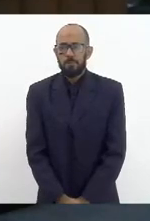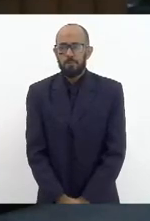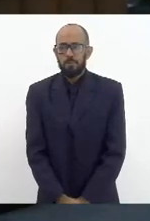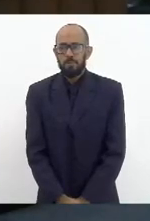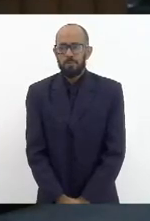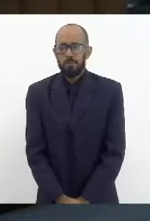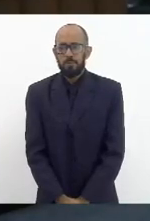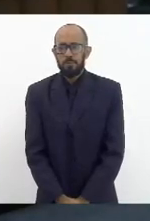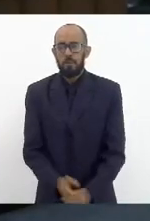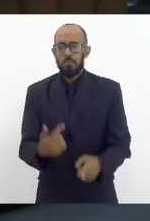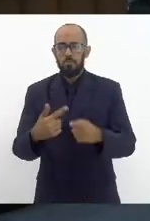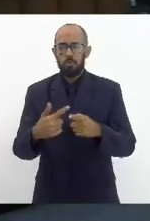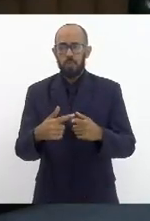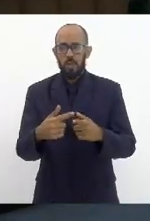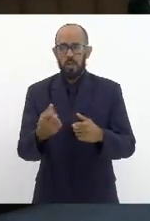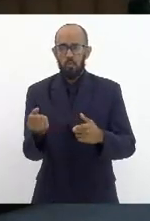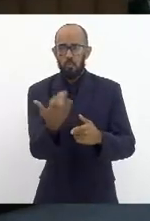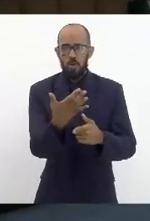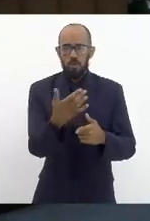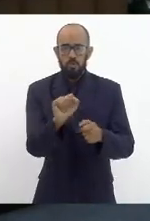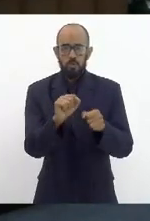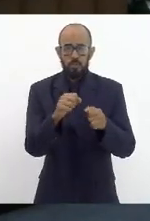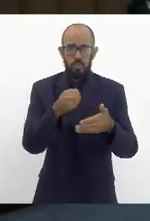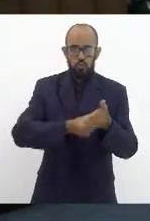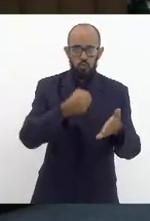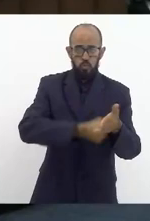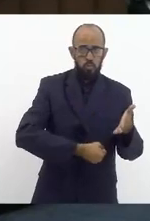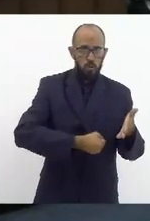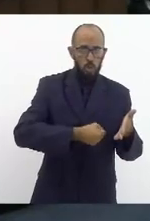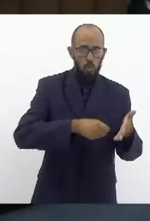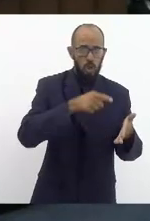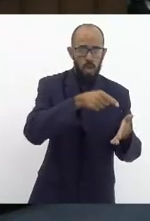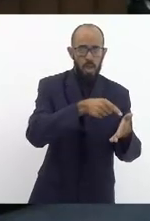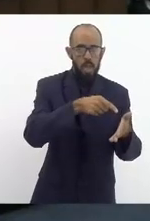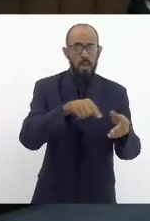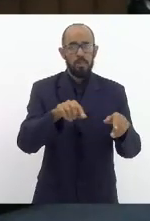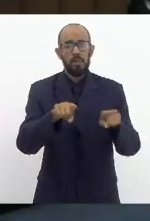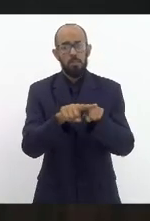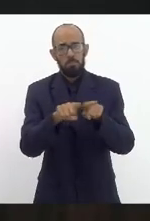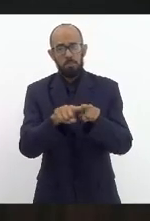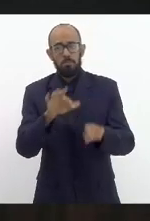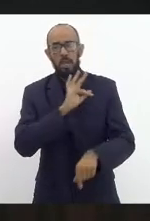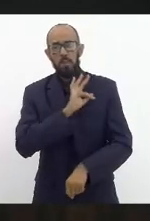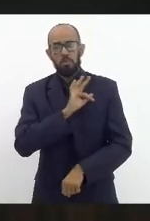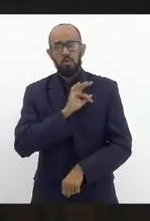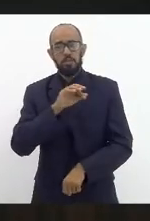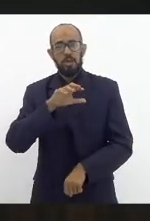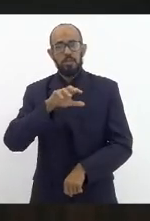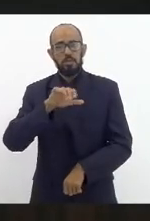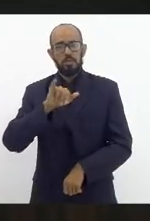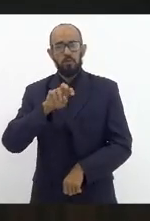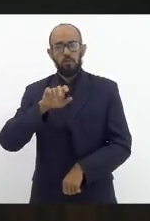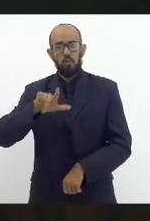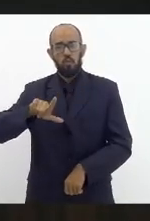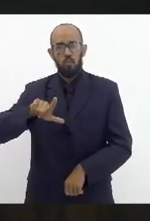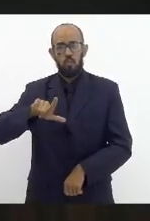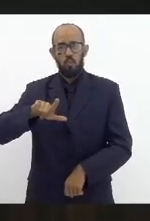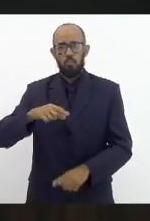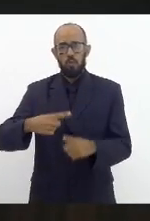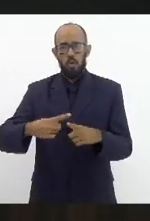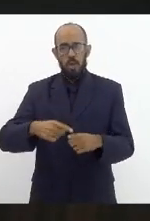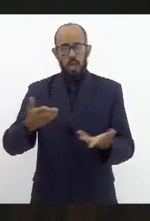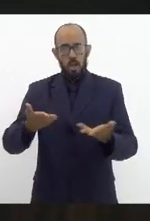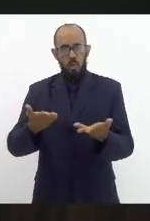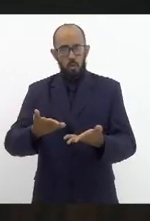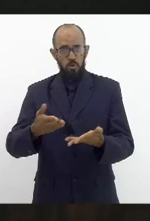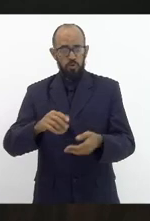Porque quando vocês fazem por vocês, na verdade, vocês estão fazendo pela Polícia Civil. A Polícia Civil, ela hoje tem